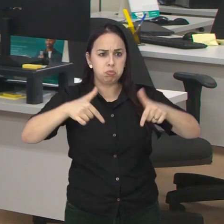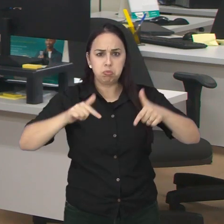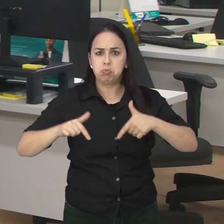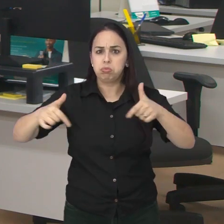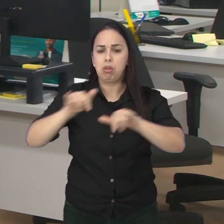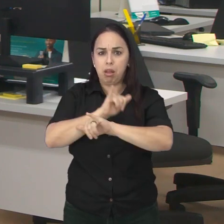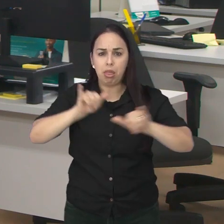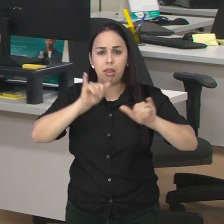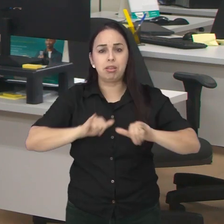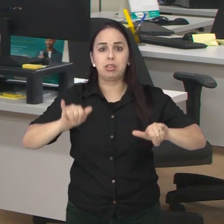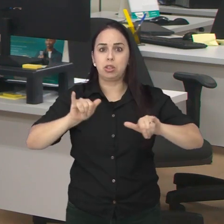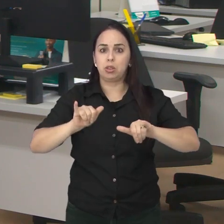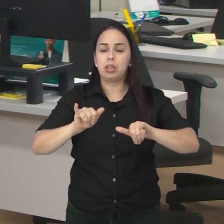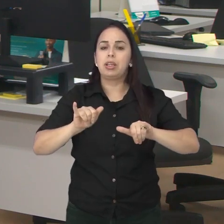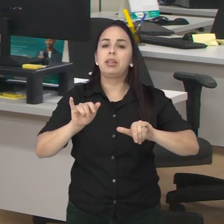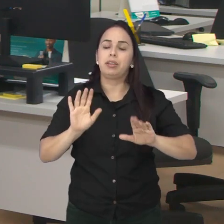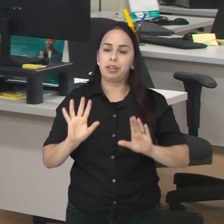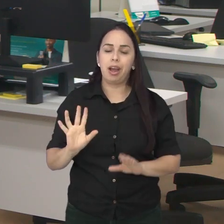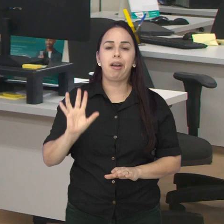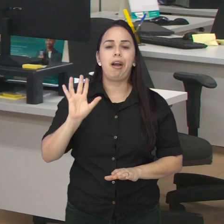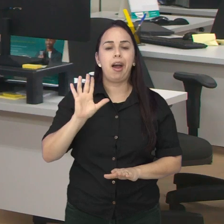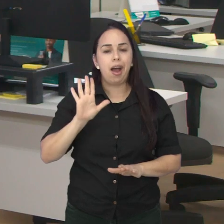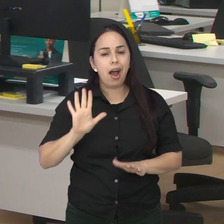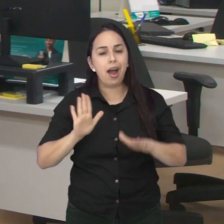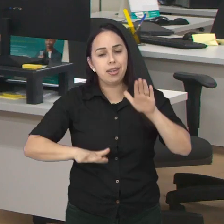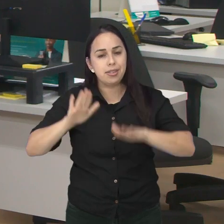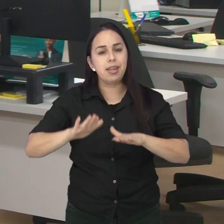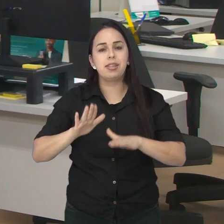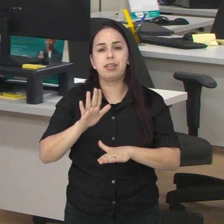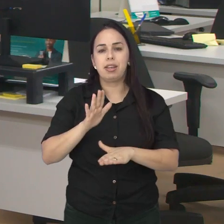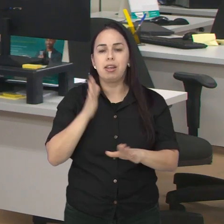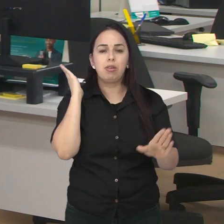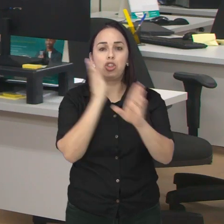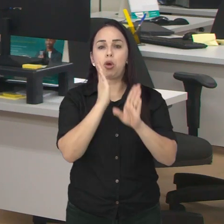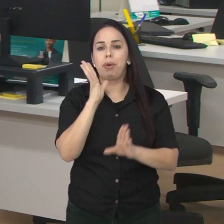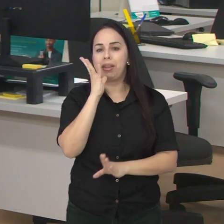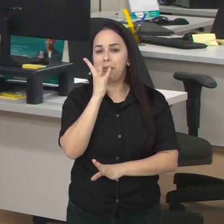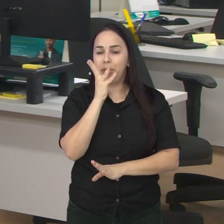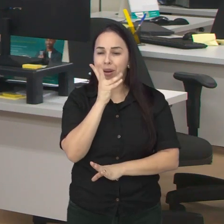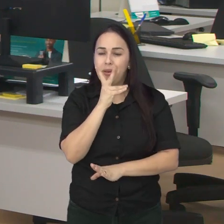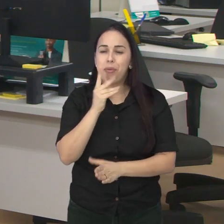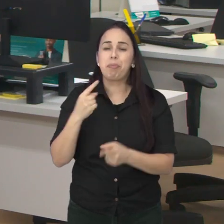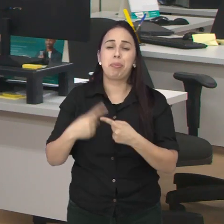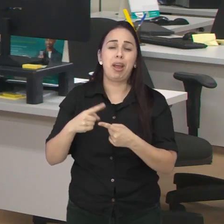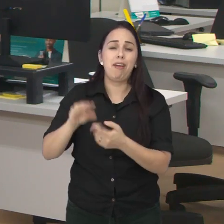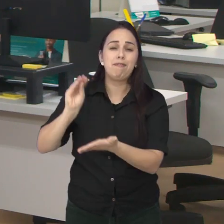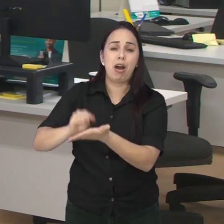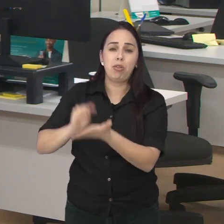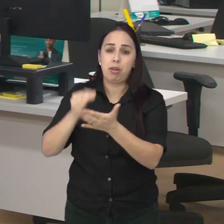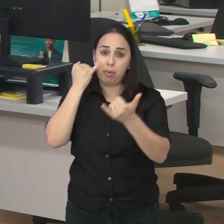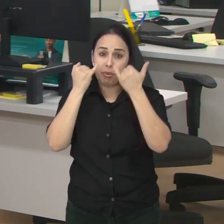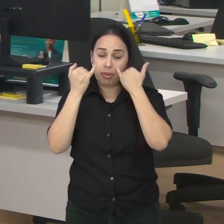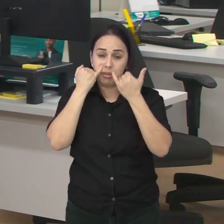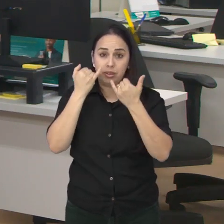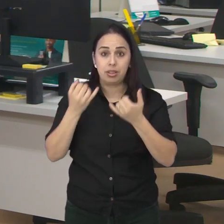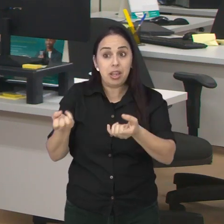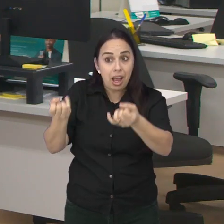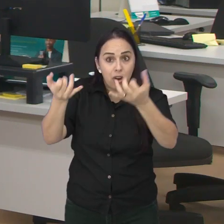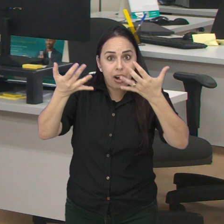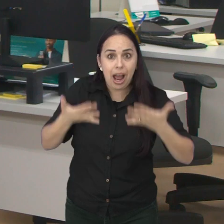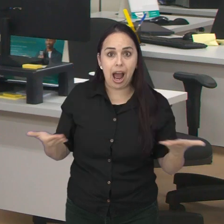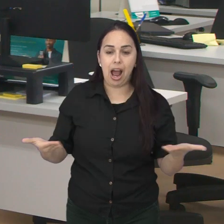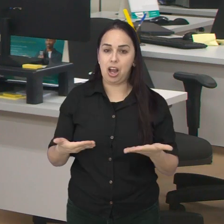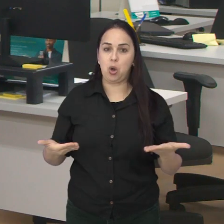de conscientização sobre a doença, que muitas vezes tem o diagnóstico demorado por falta de informação da própria população. E quem vai